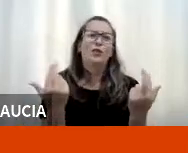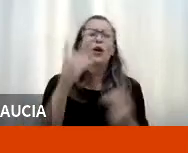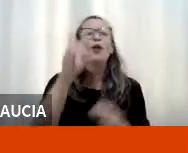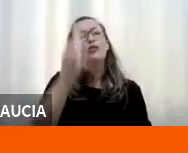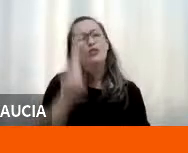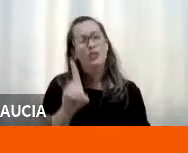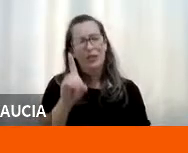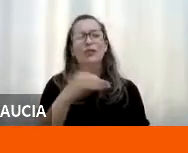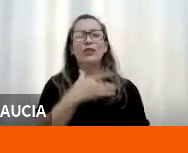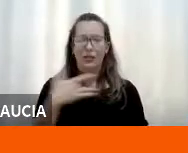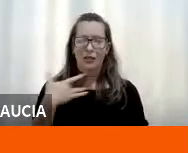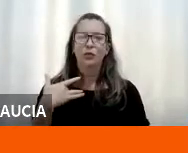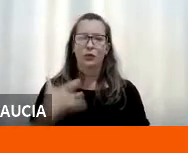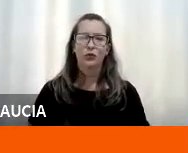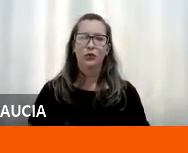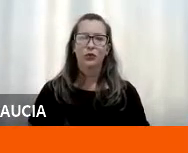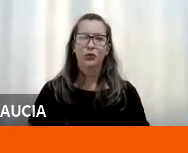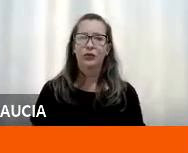saúde.